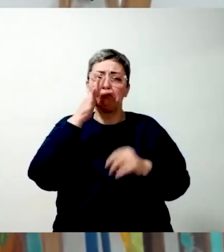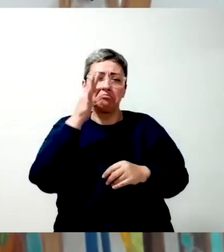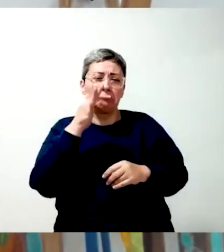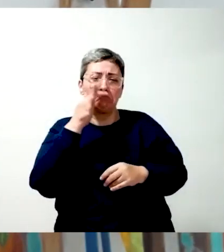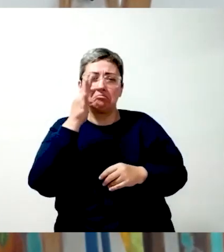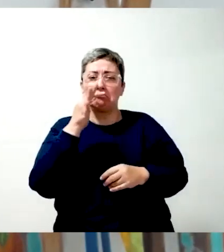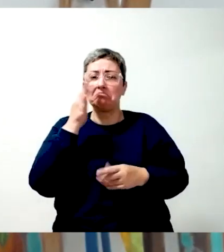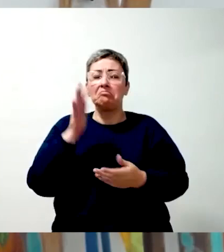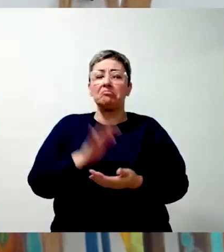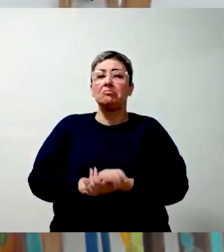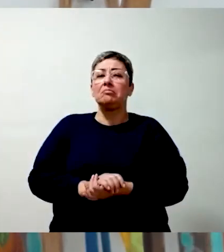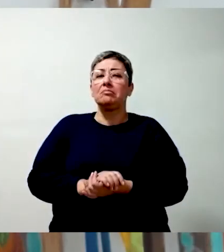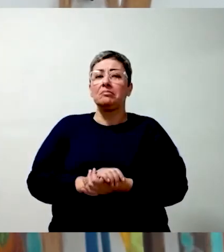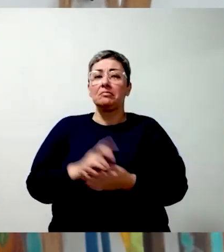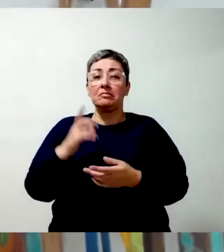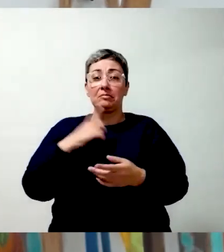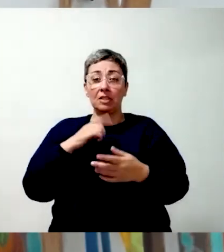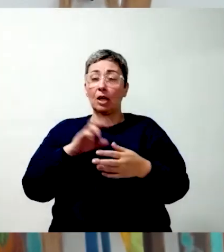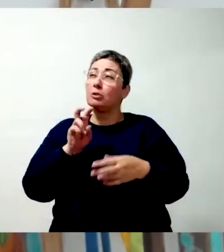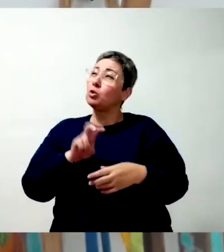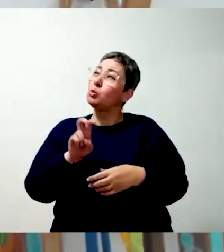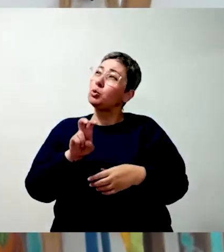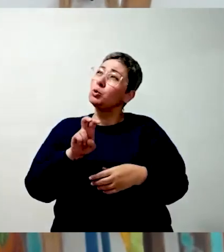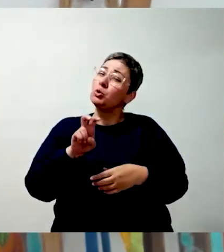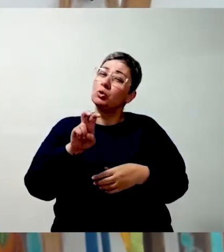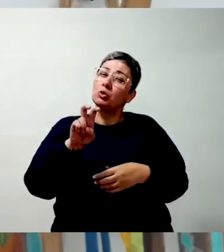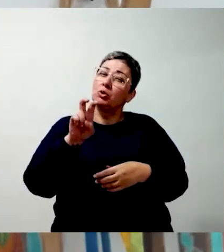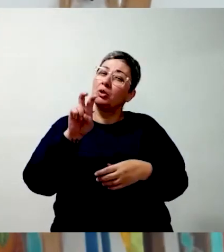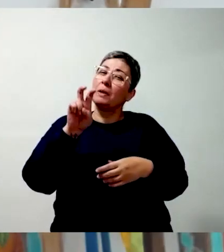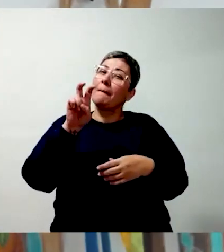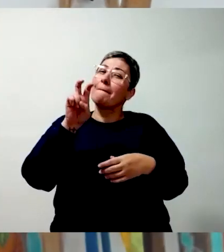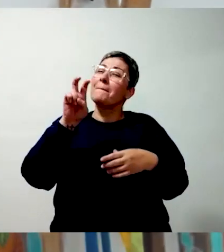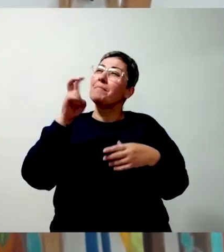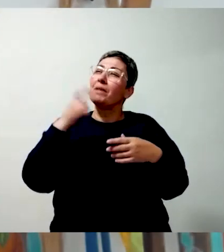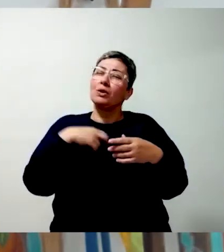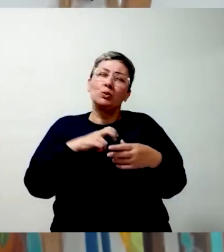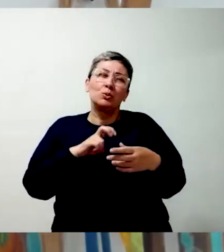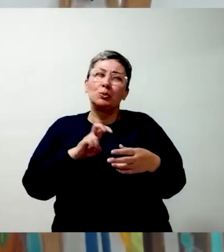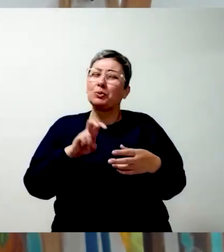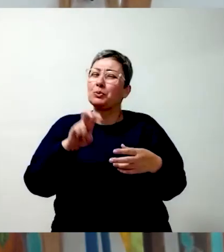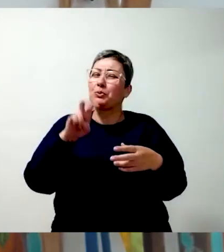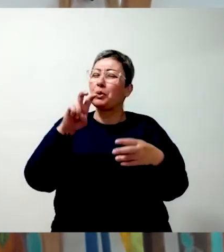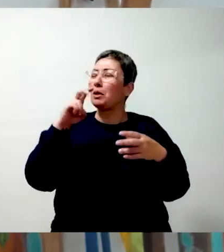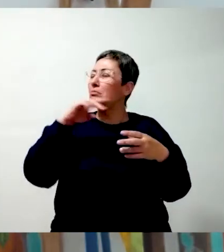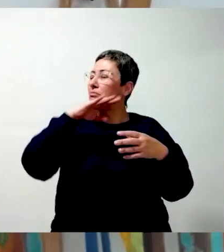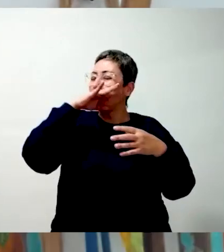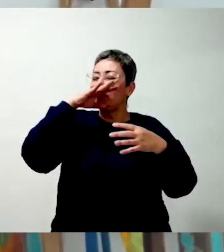toda enfeitada de flores. Eu subi as escadas